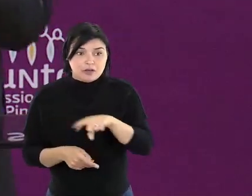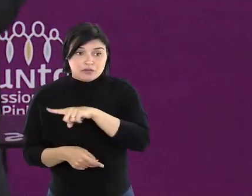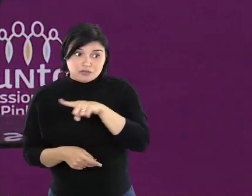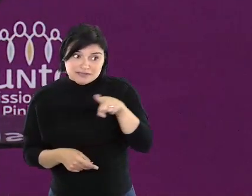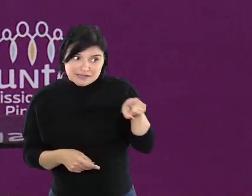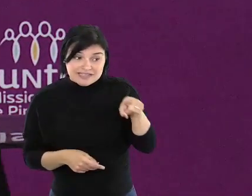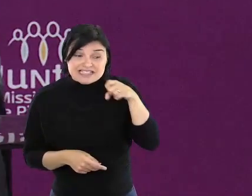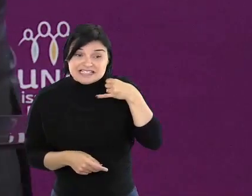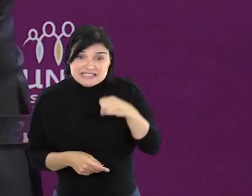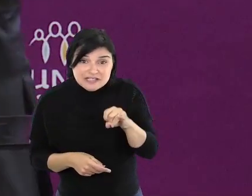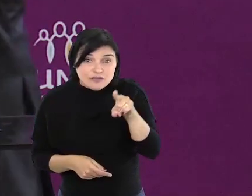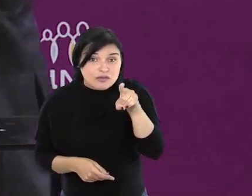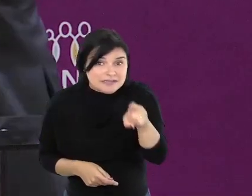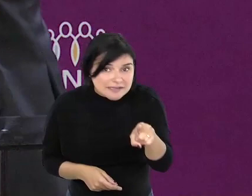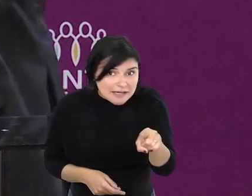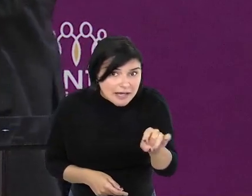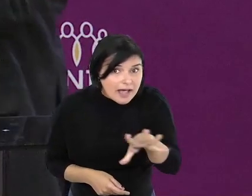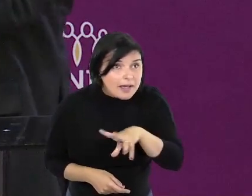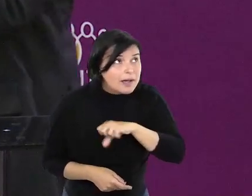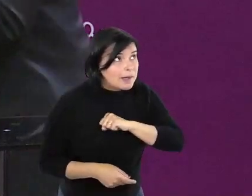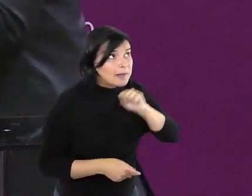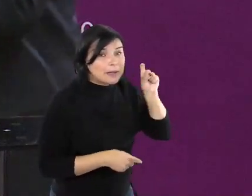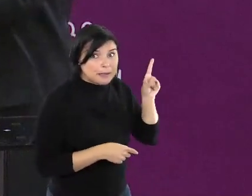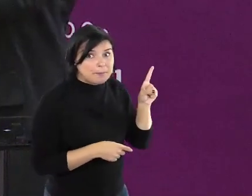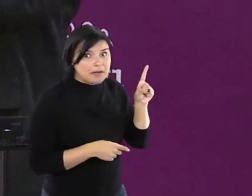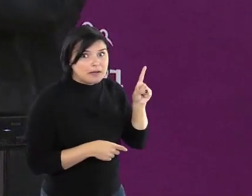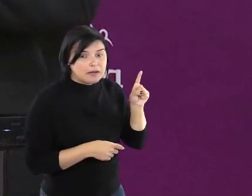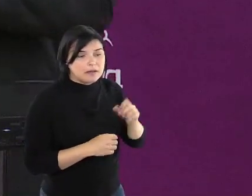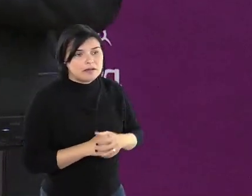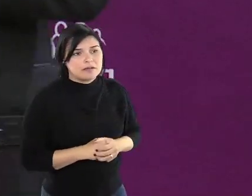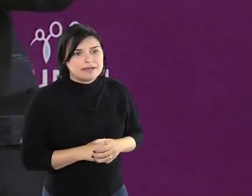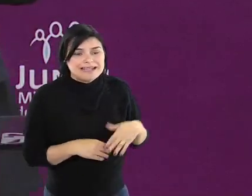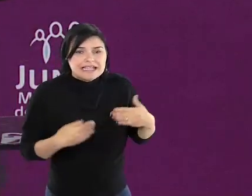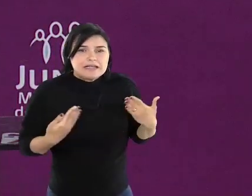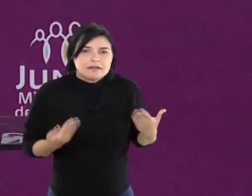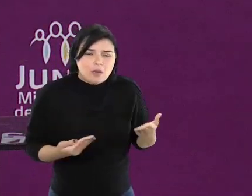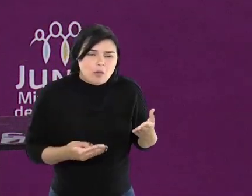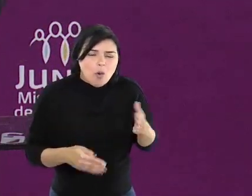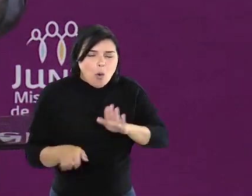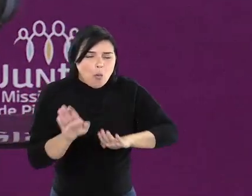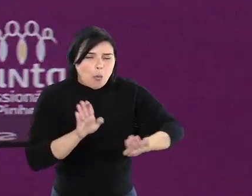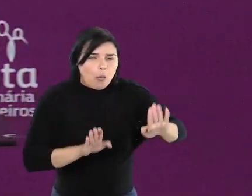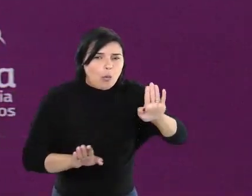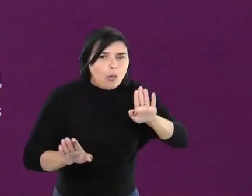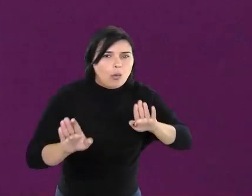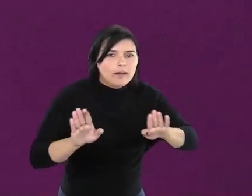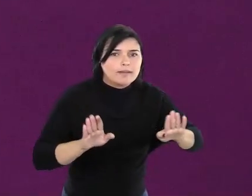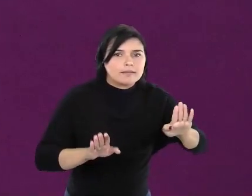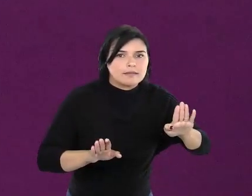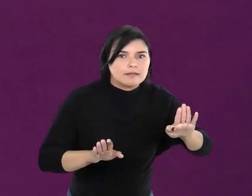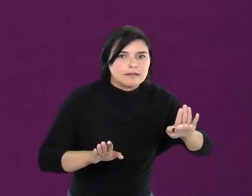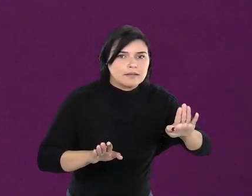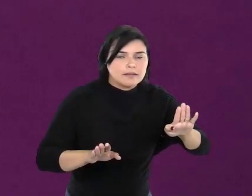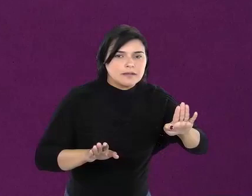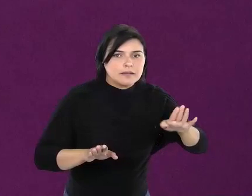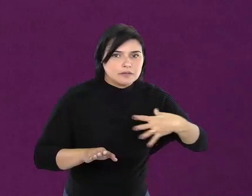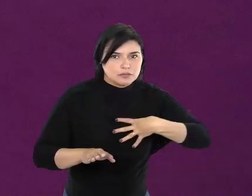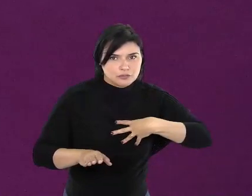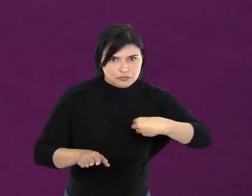Então o senhor por amor a ti eu vou servir eu vou cuidar eu vou me dar vou me entregar Por